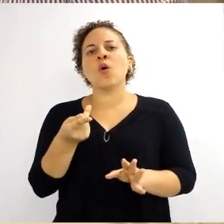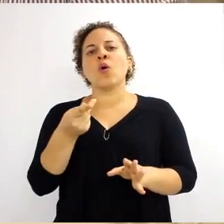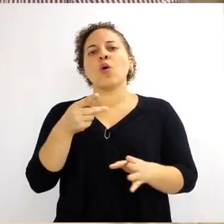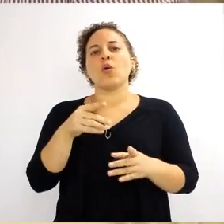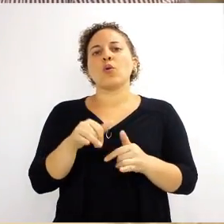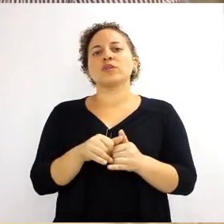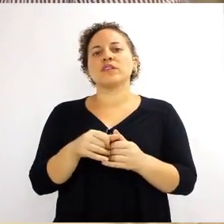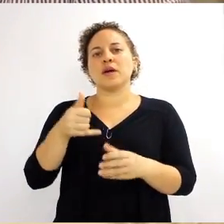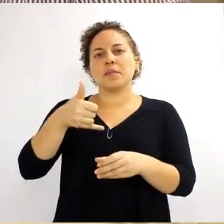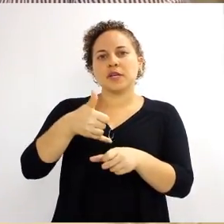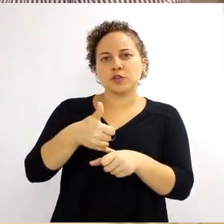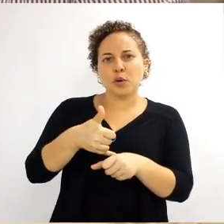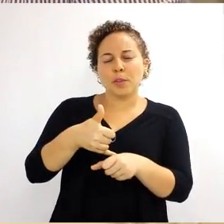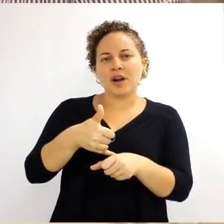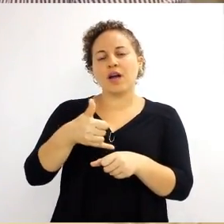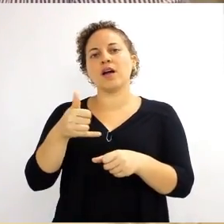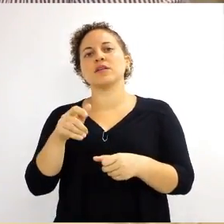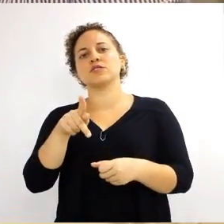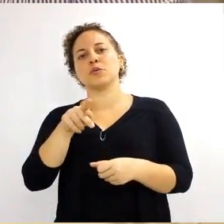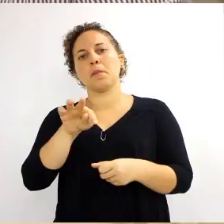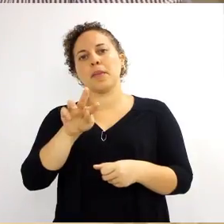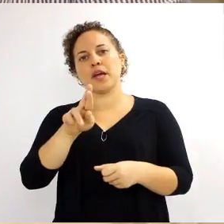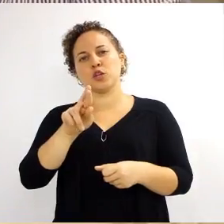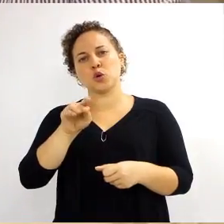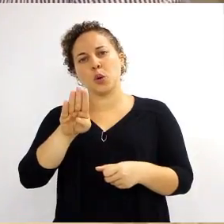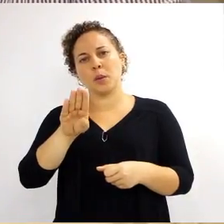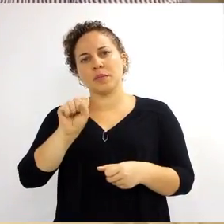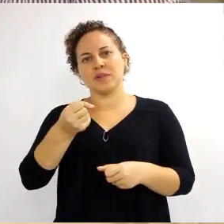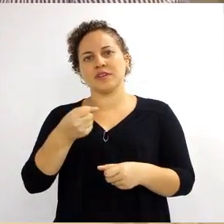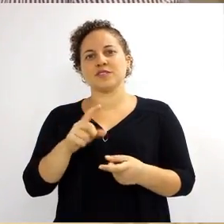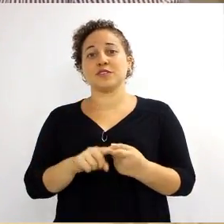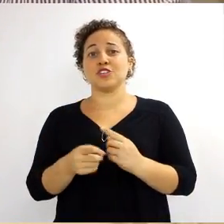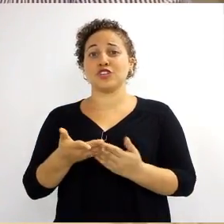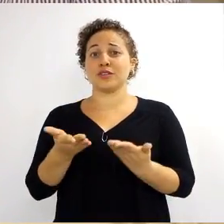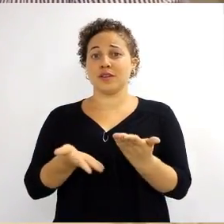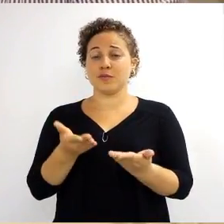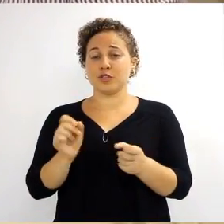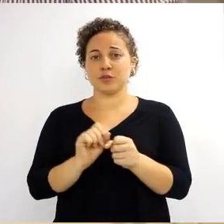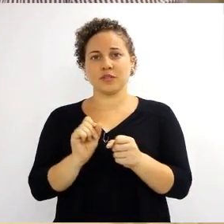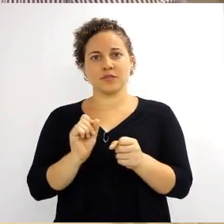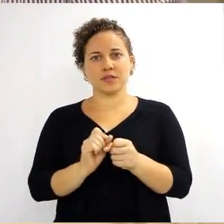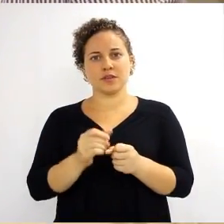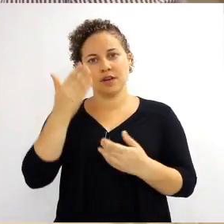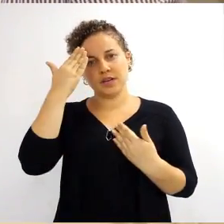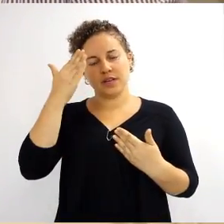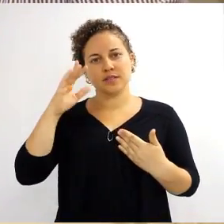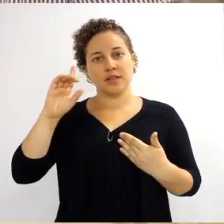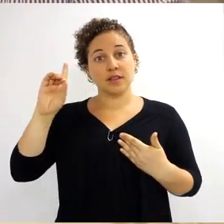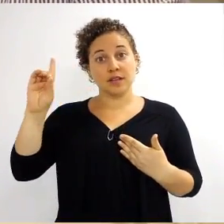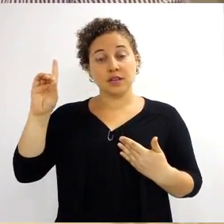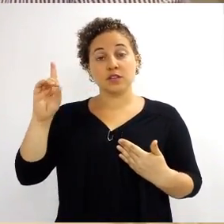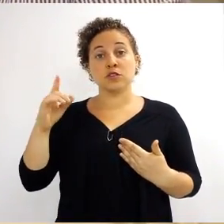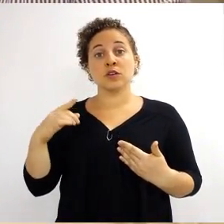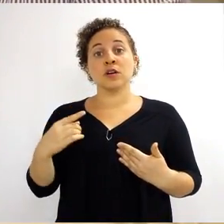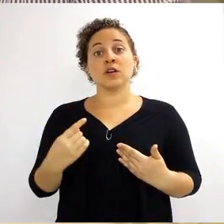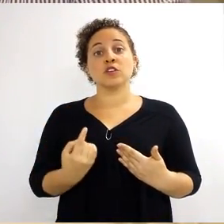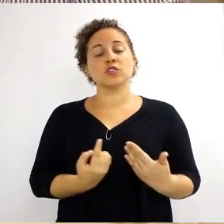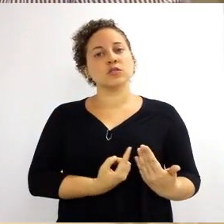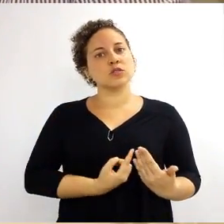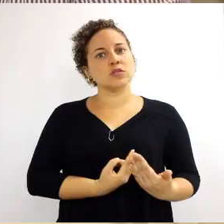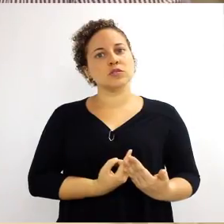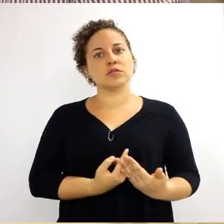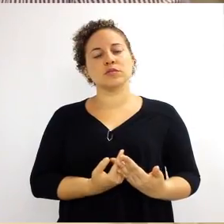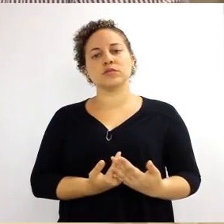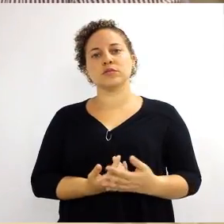vem a prefeitura, participa, e nós estamos caminhando com relação a isso. Graças a Deus, não tivemos